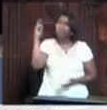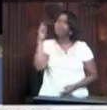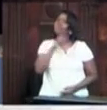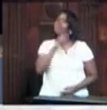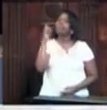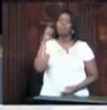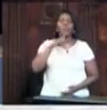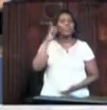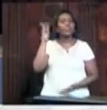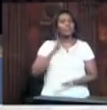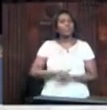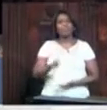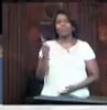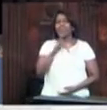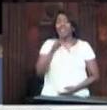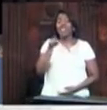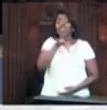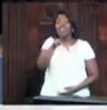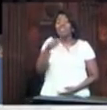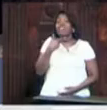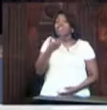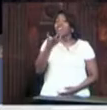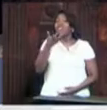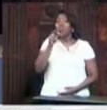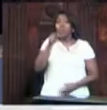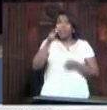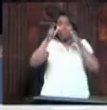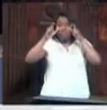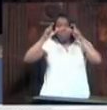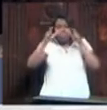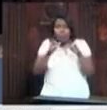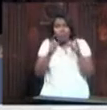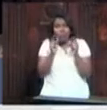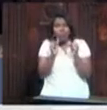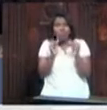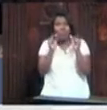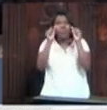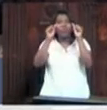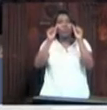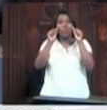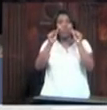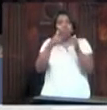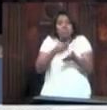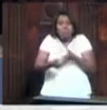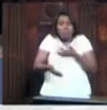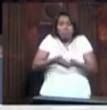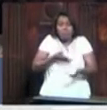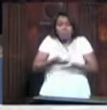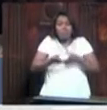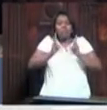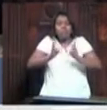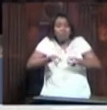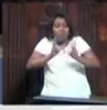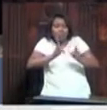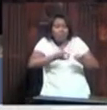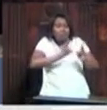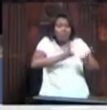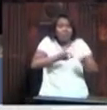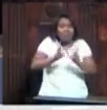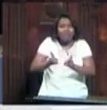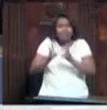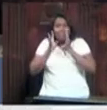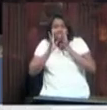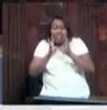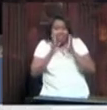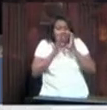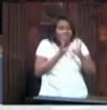Não é verdade. Eles querem somente o lucro, não tendo qualquer interesse em atender às